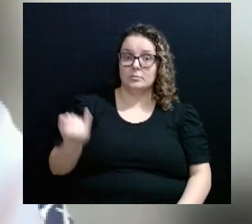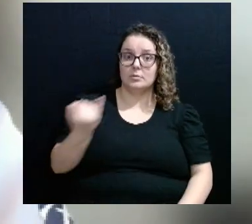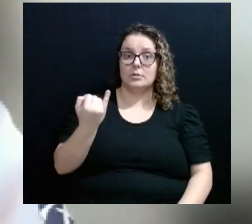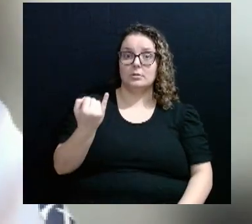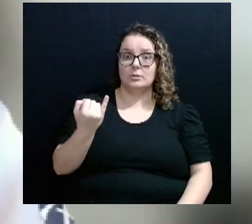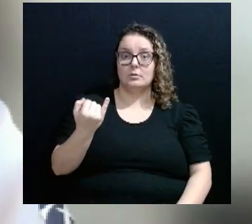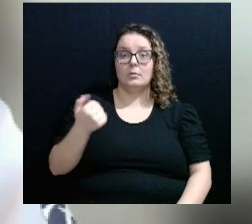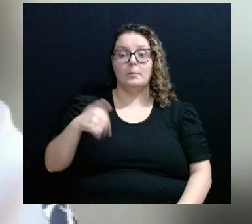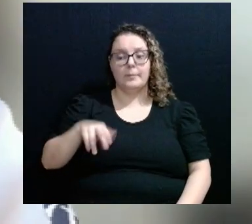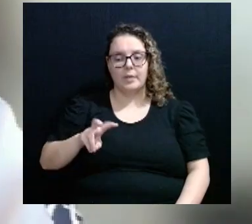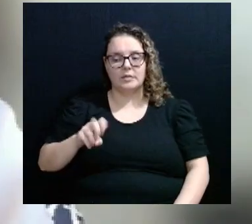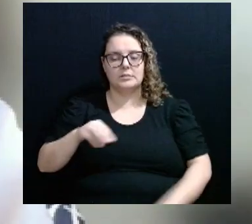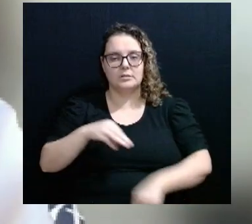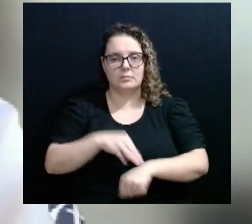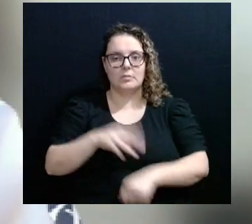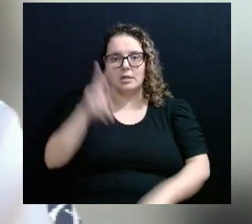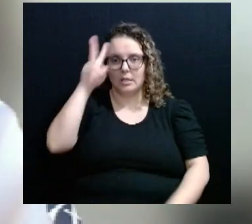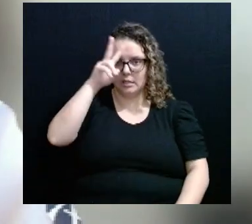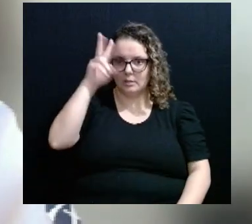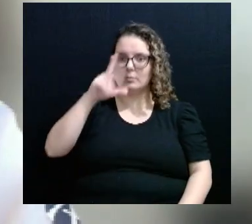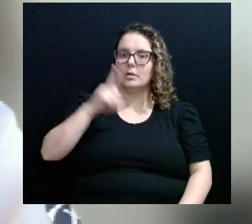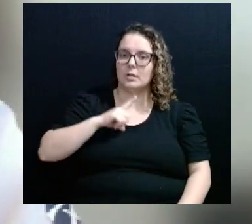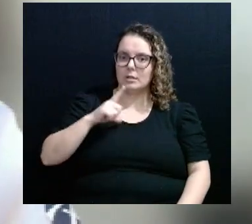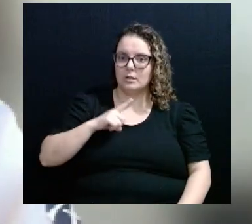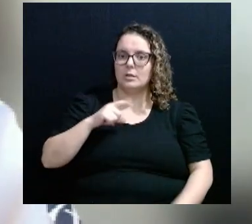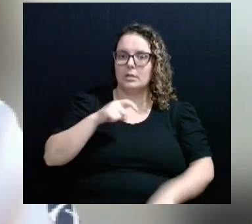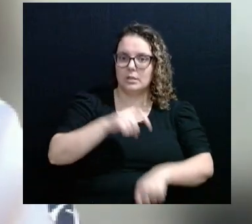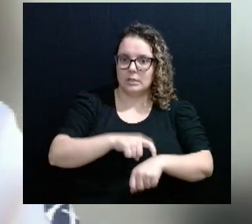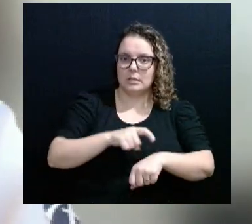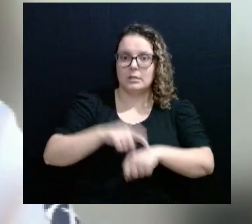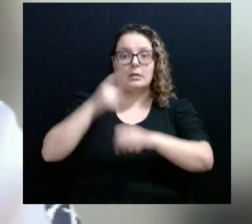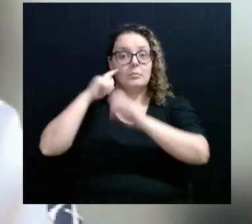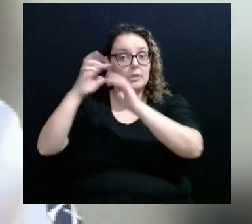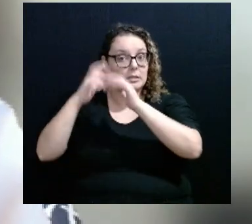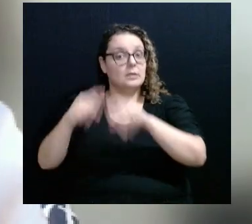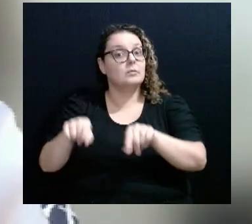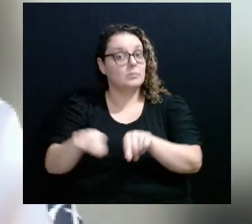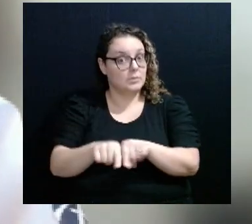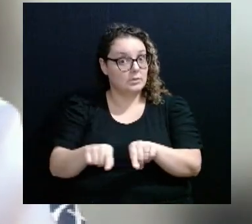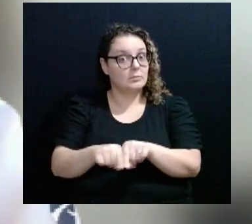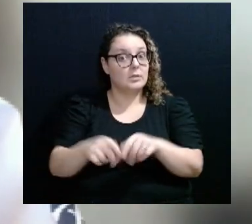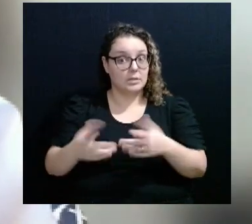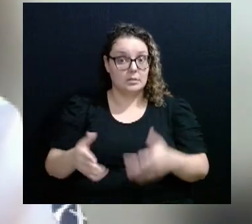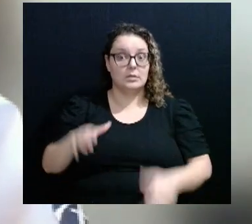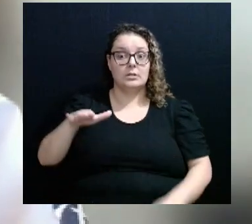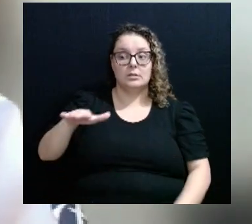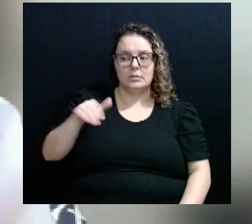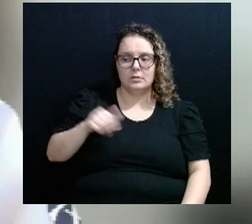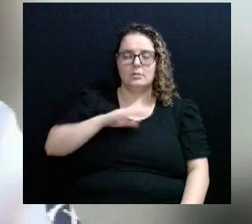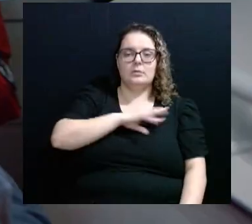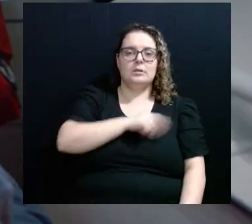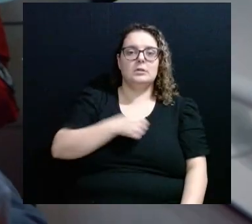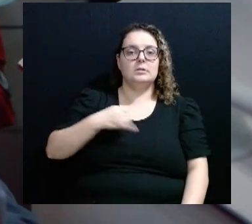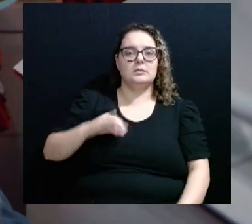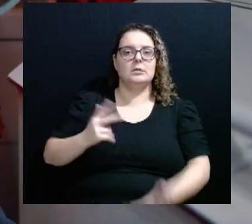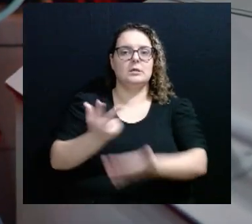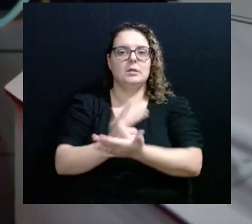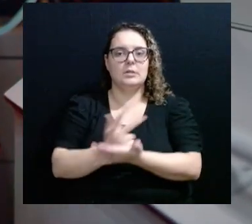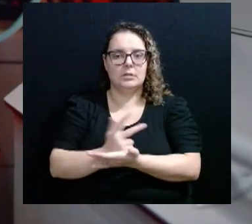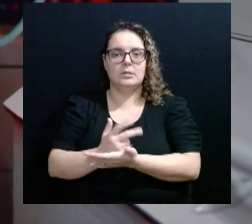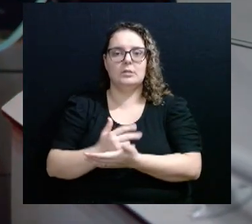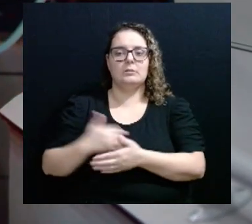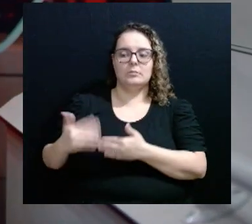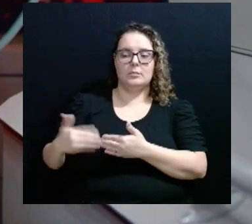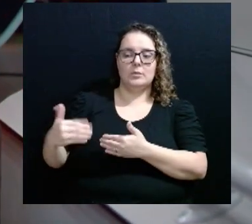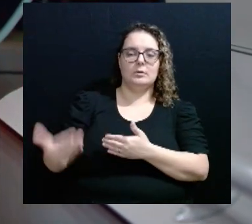coisa importante. Passou de 5 minutos, a gente lembrar que tempo é cérebro também, né? Então, chamar o SAMU se essa